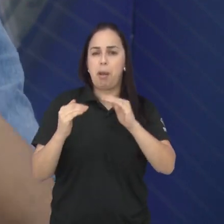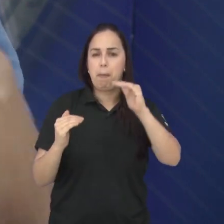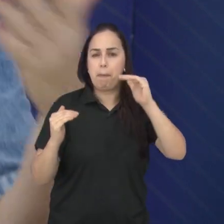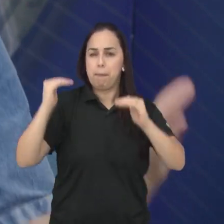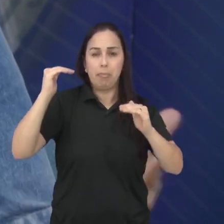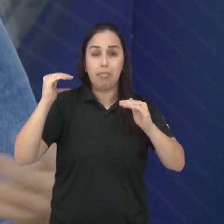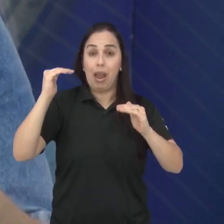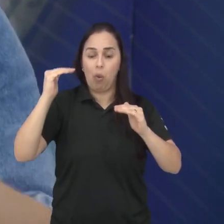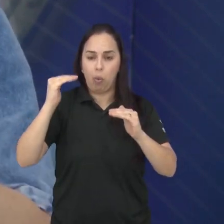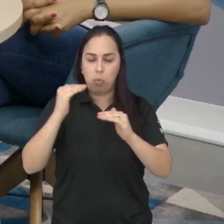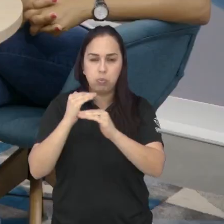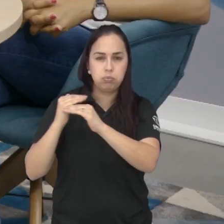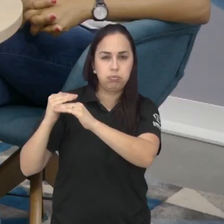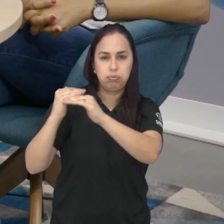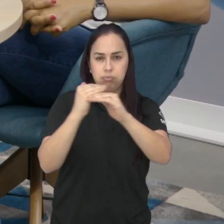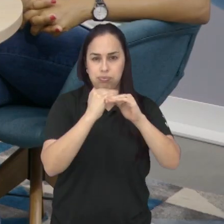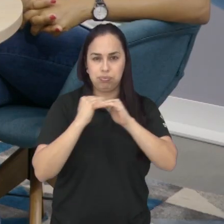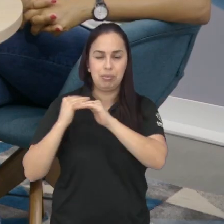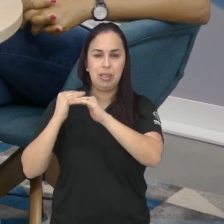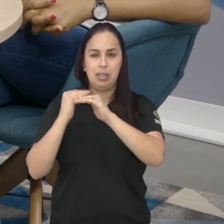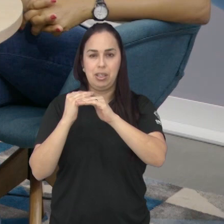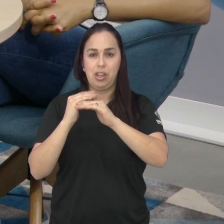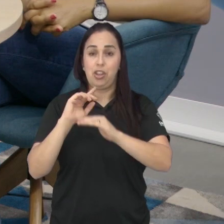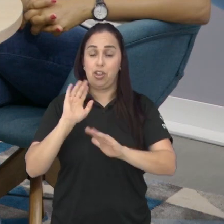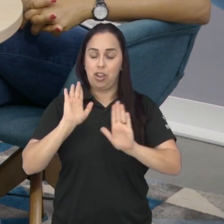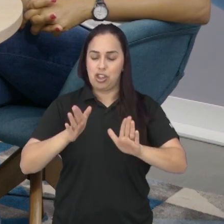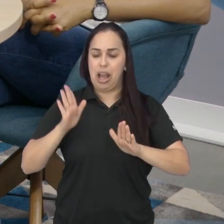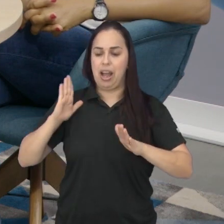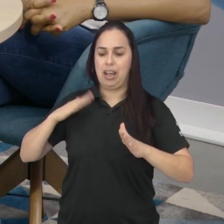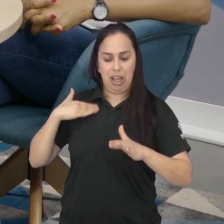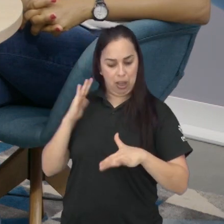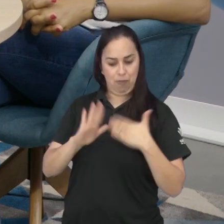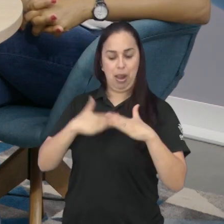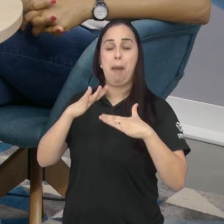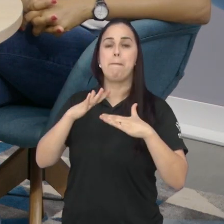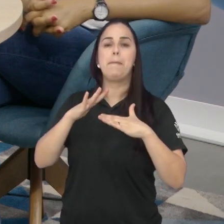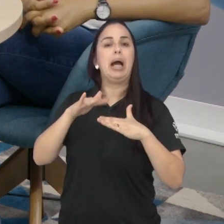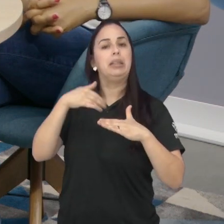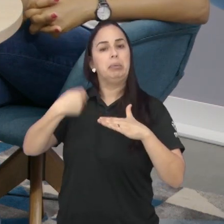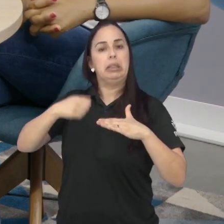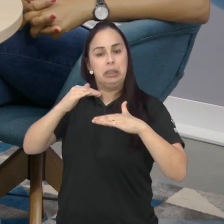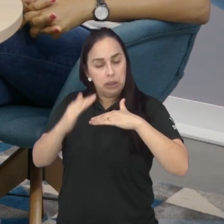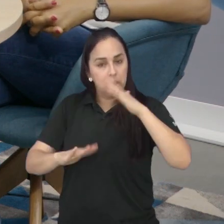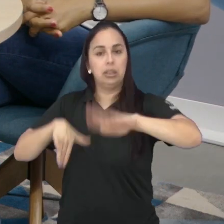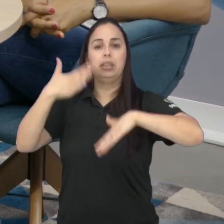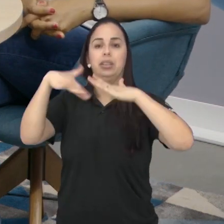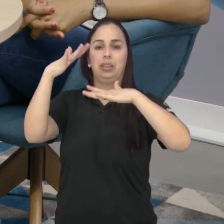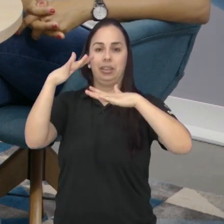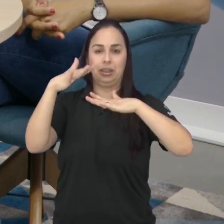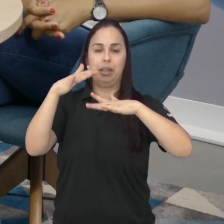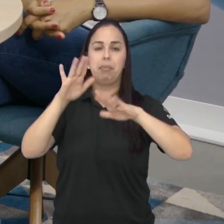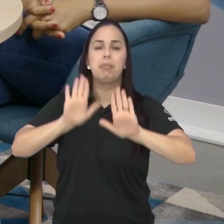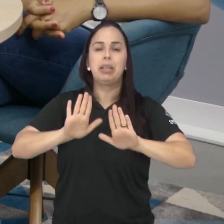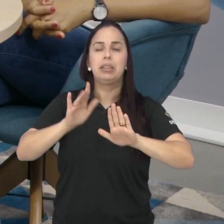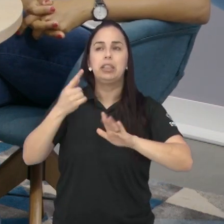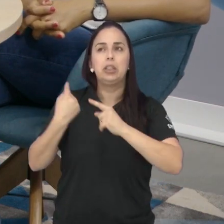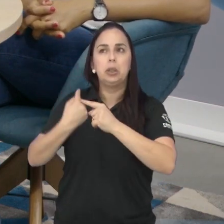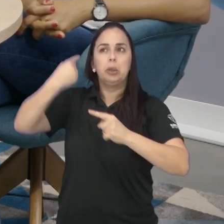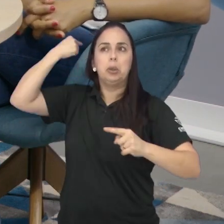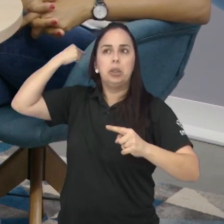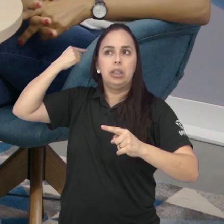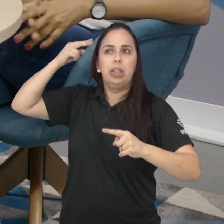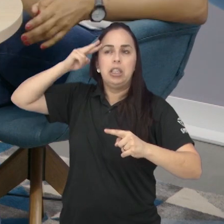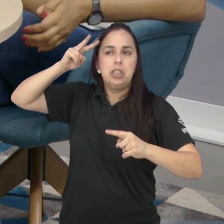menos patriarcal, né? Que a gente evoluímos muito, mas ainda é muito difícil tirar o que está enraizado, né? Desde a criação. Enfim, o que